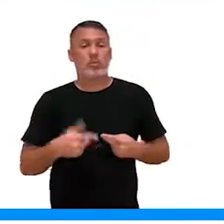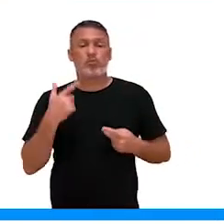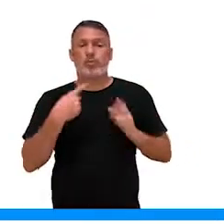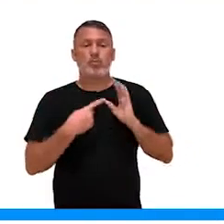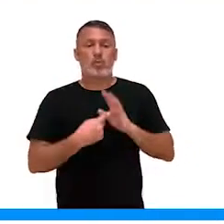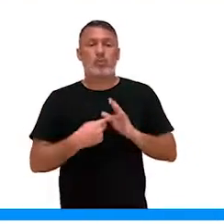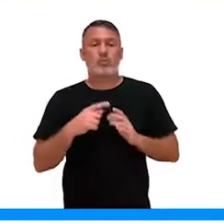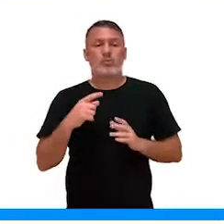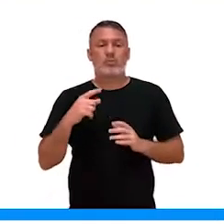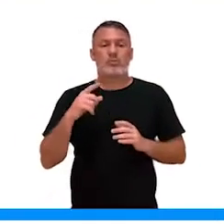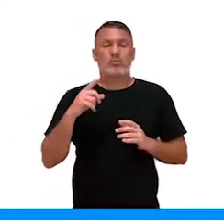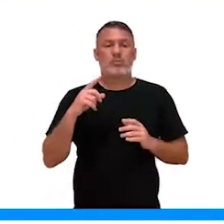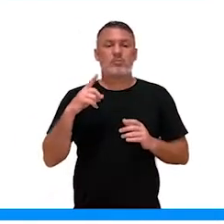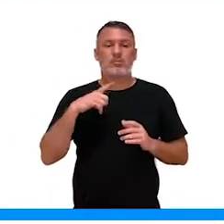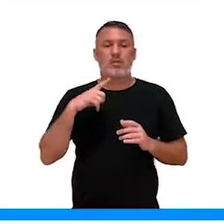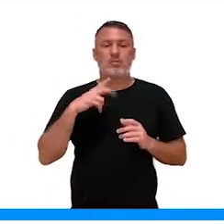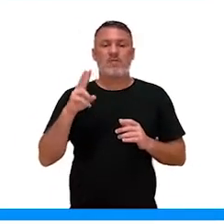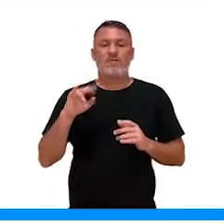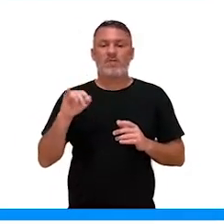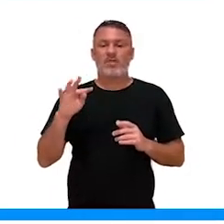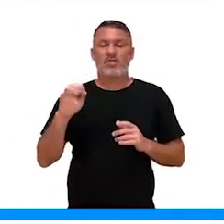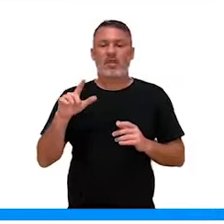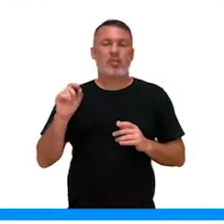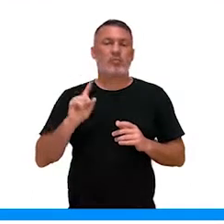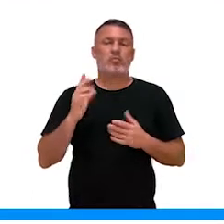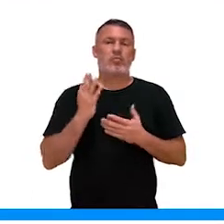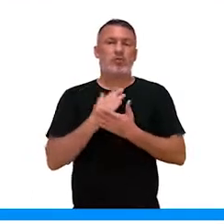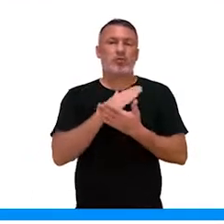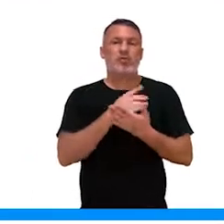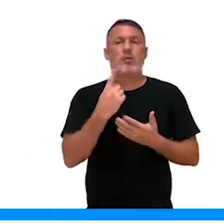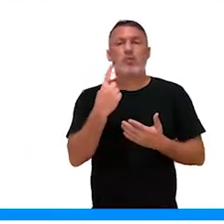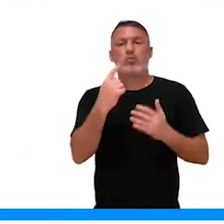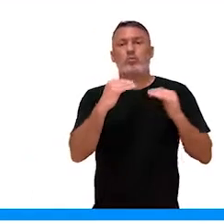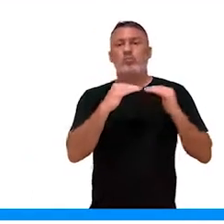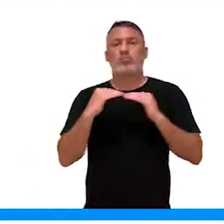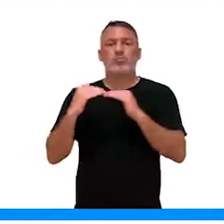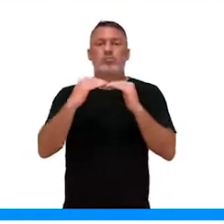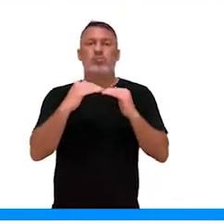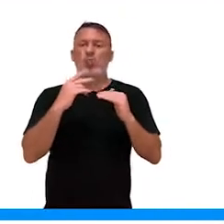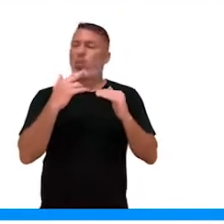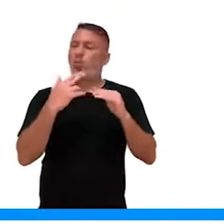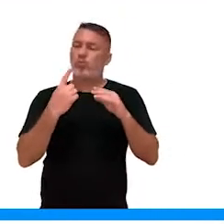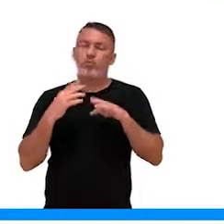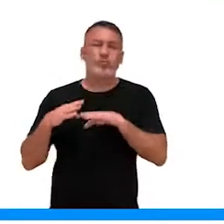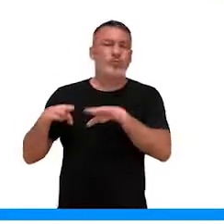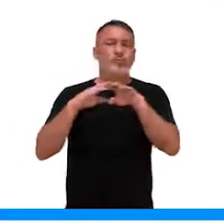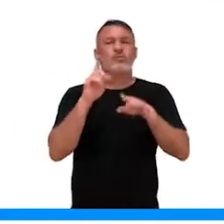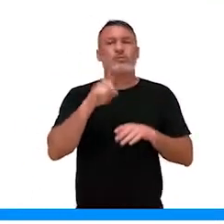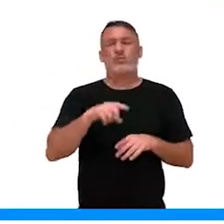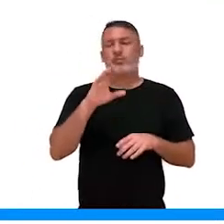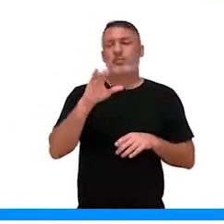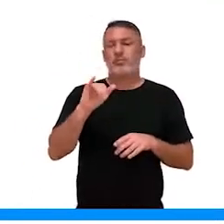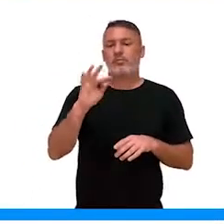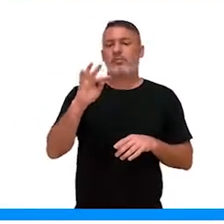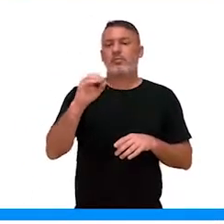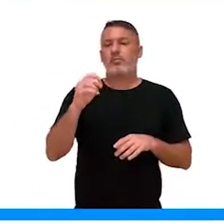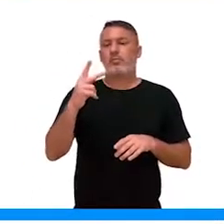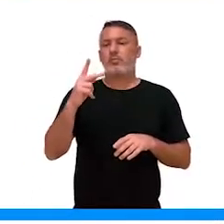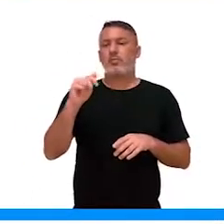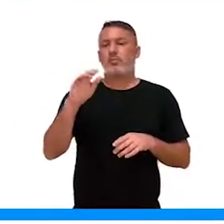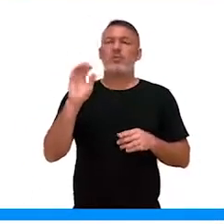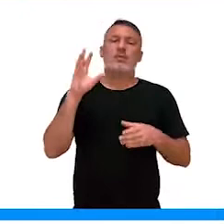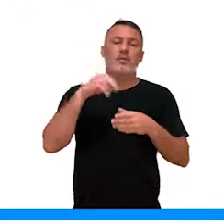nem apresentamos vitelo direito. Então, eles são distribuídos de maneira uniforme pelo citoplasma e